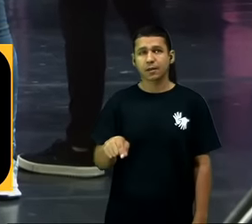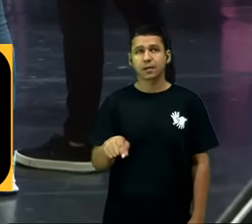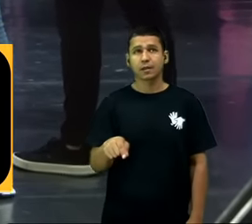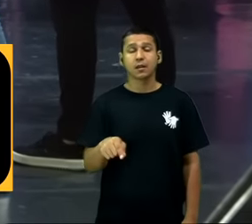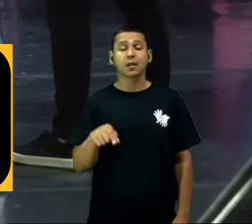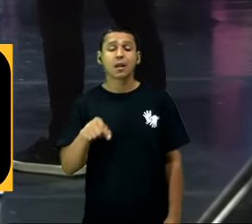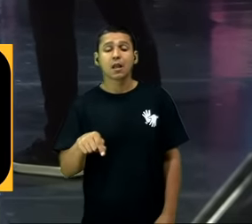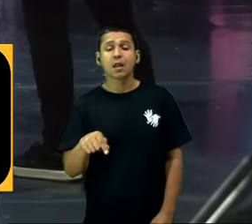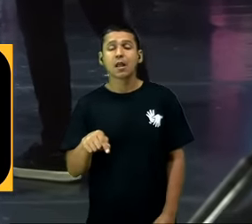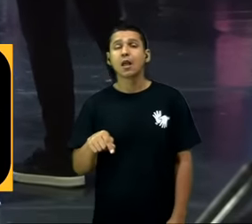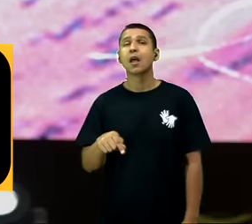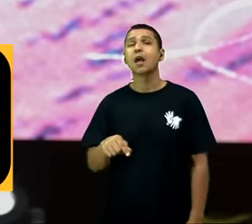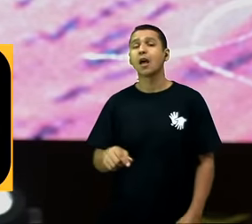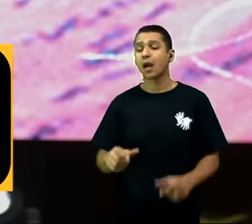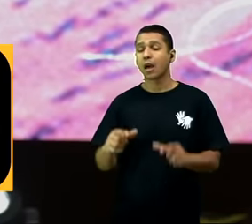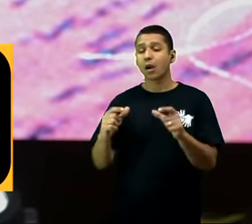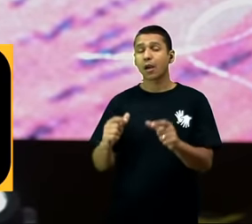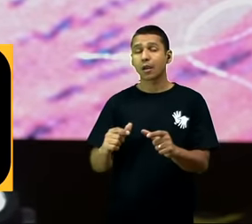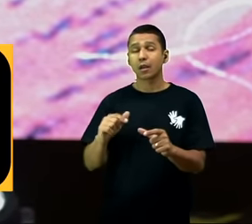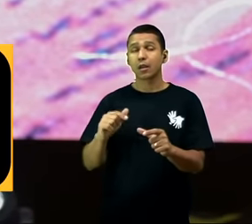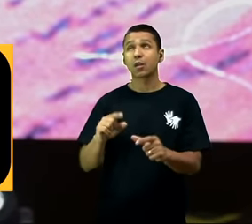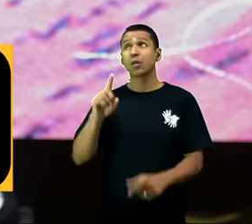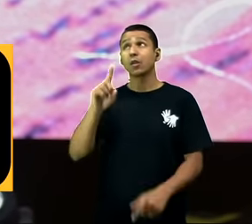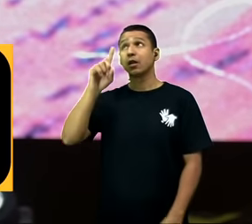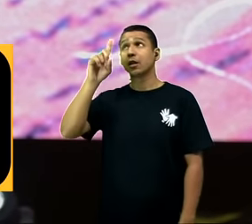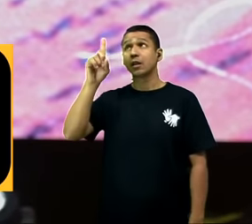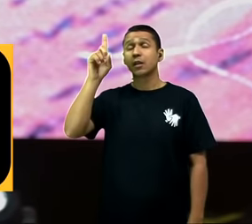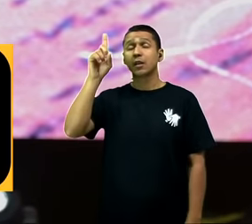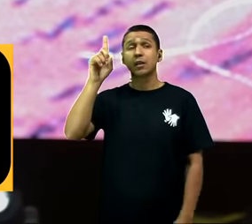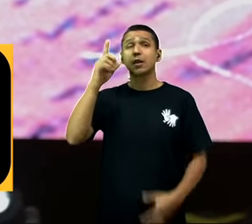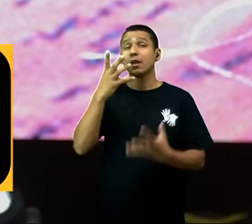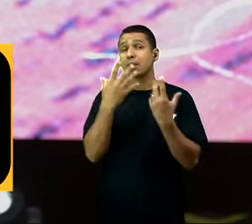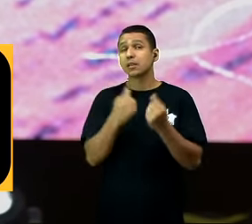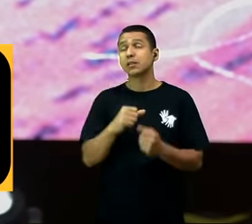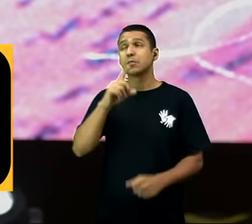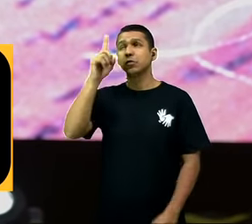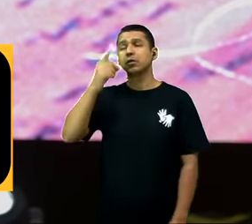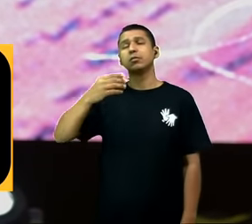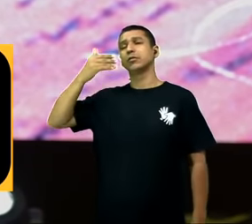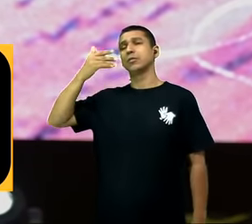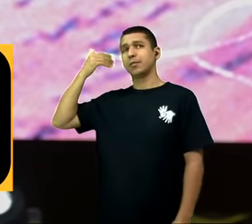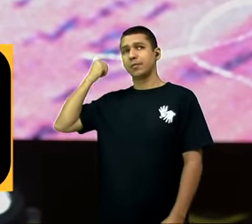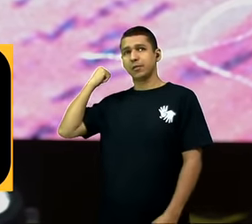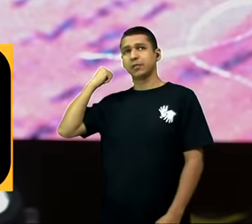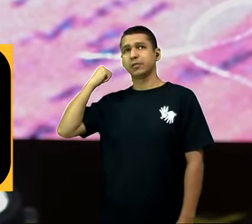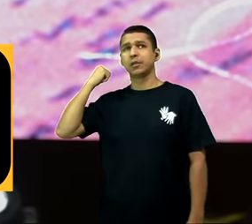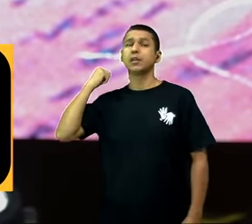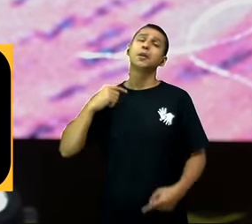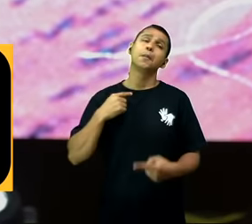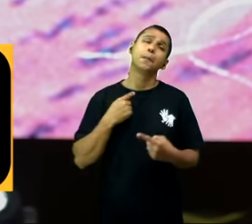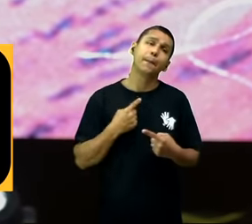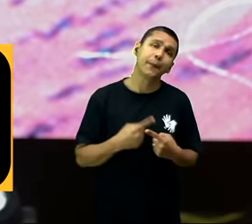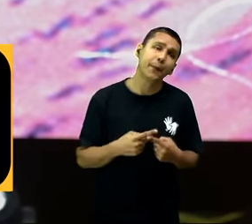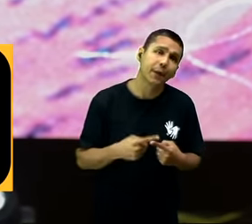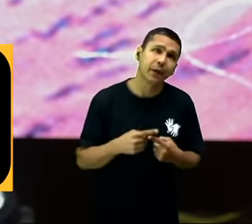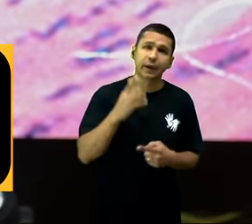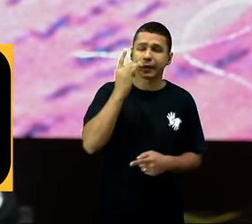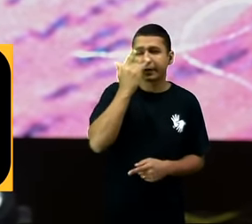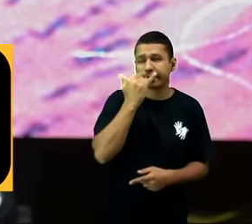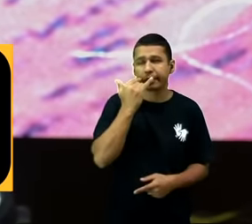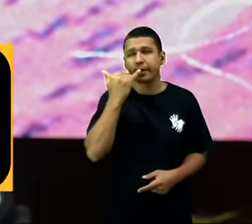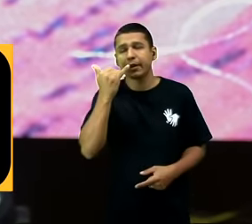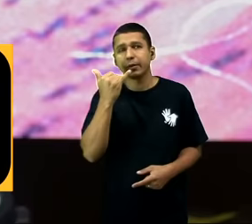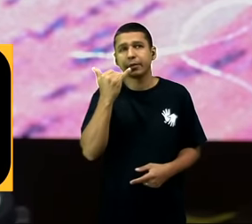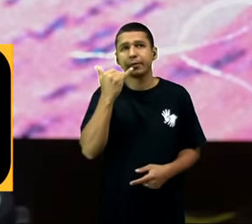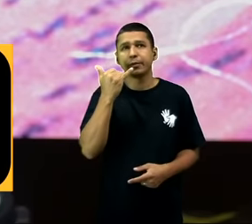de Deus como promessa. E por distração, por causa de quê? Roubou o lugar de